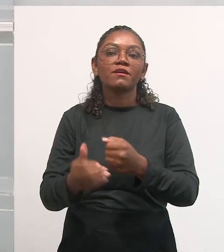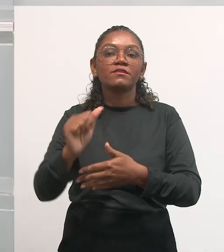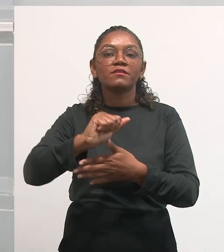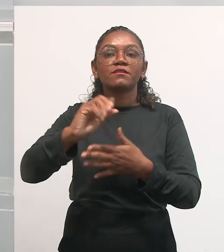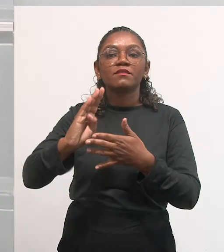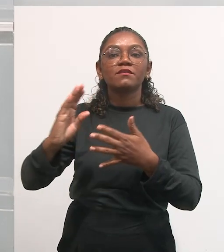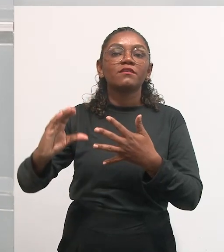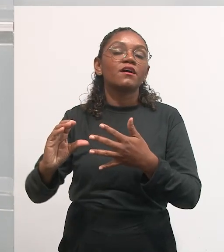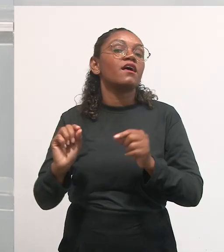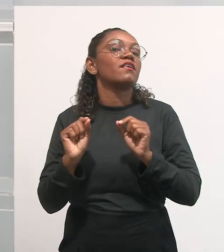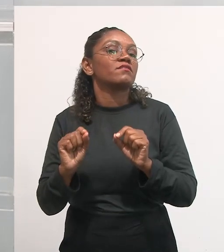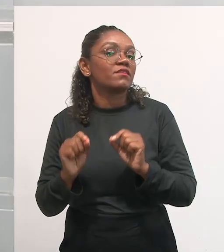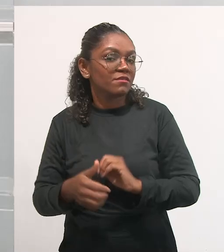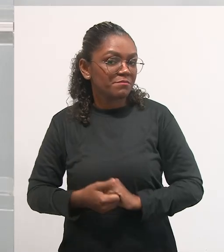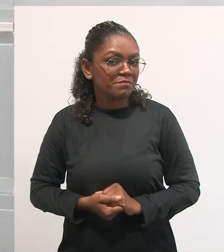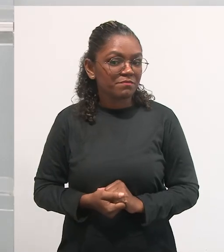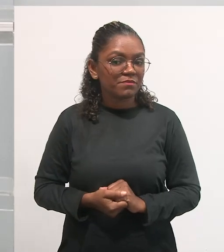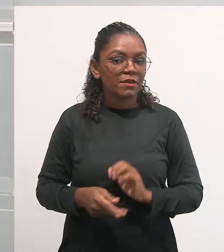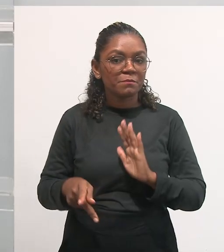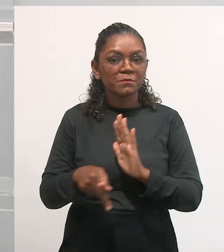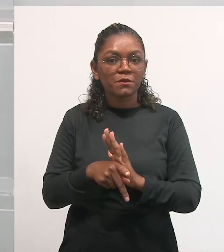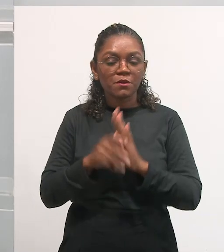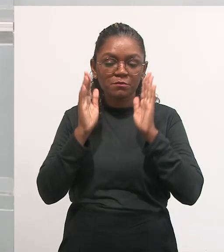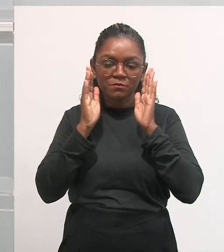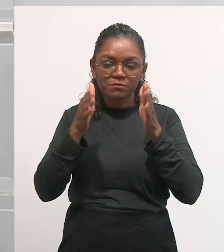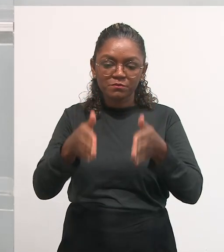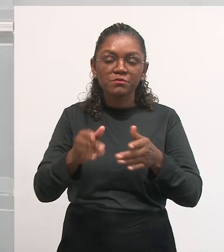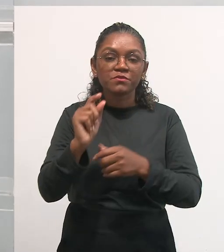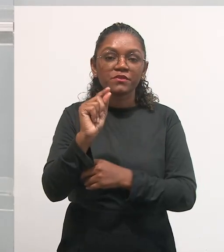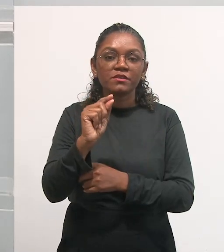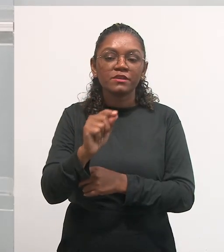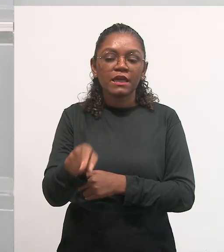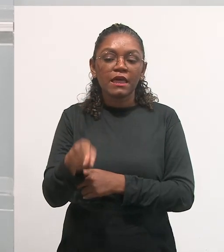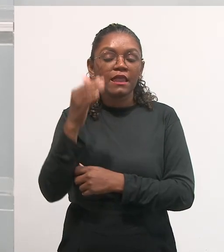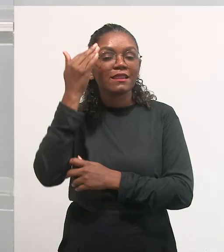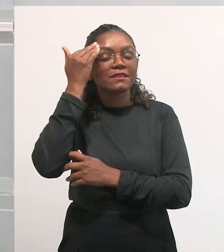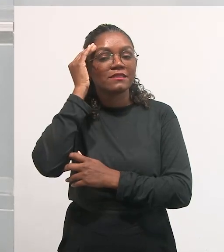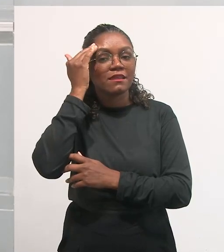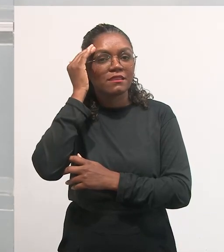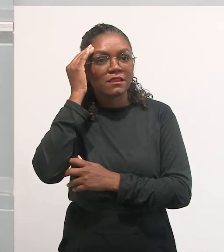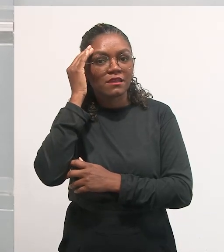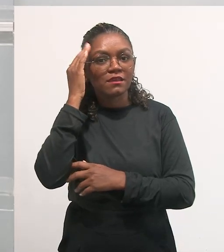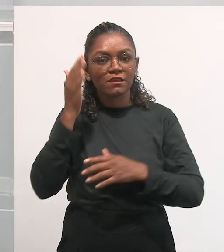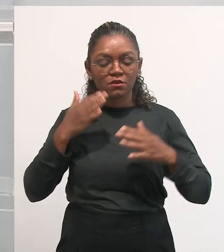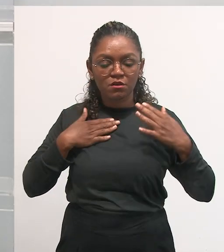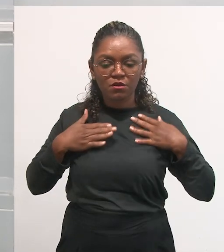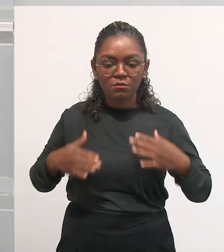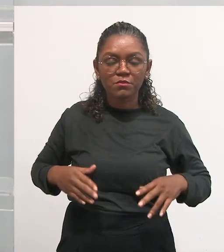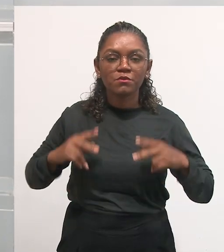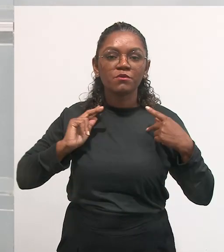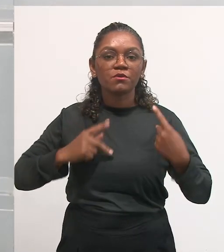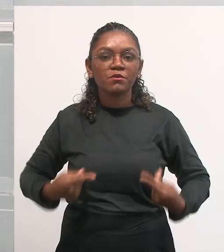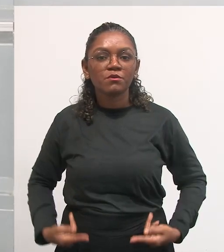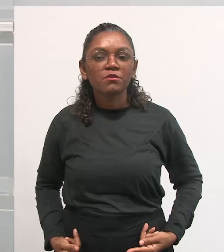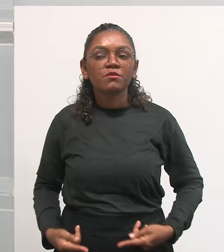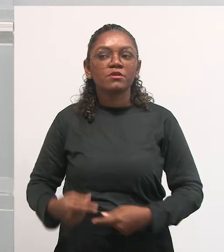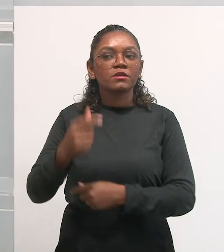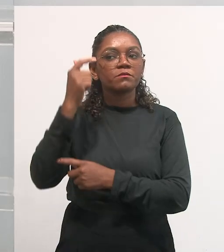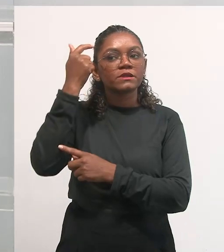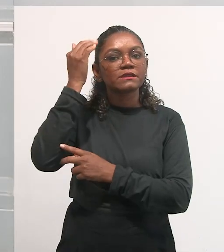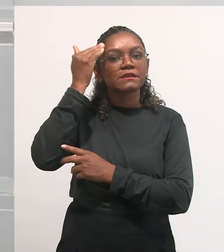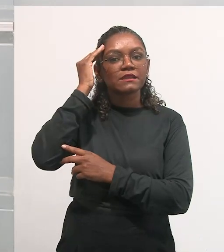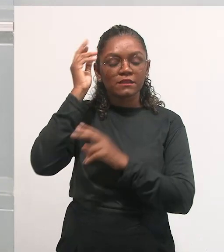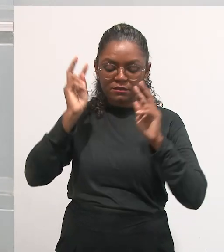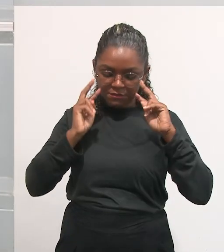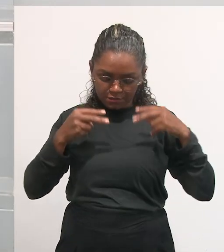criança para a compreensão do ser a compreensão do corpo de si mesma enquanto que um currículo